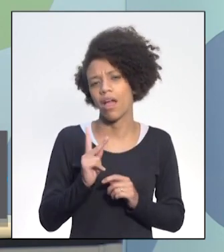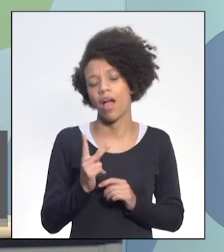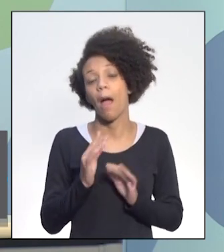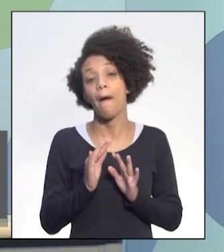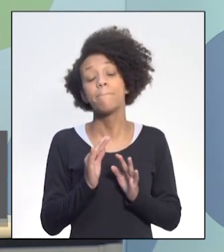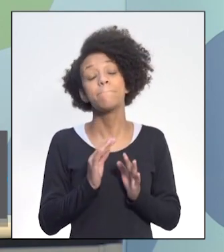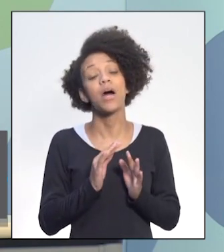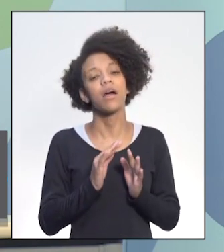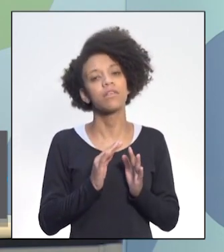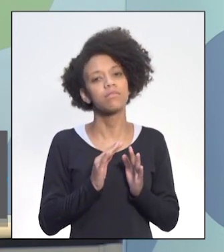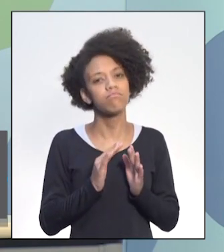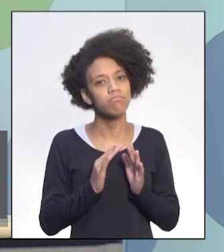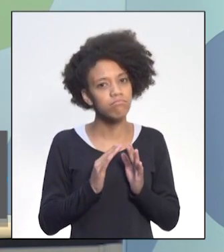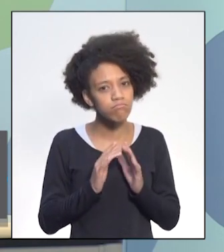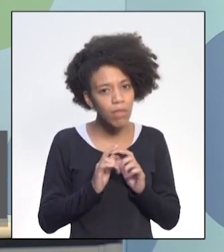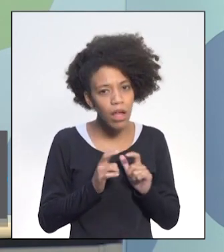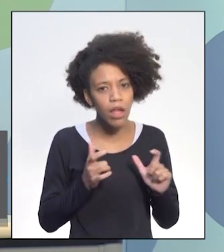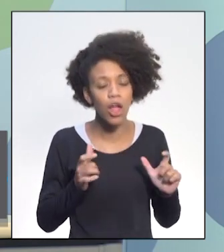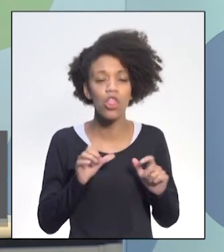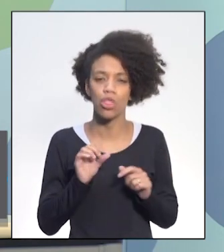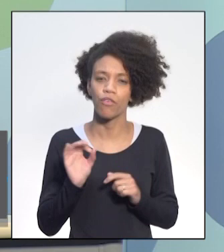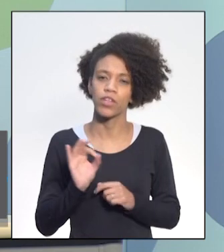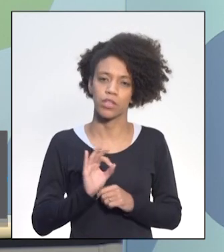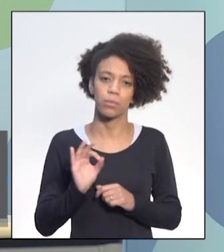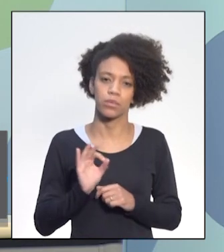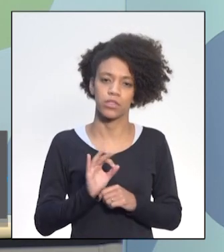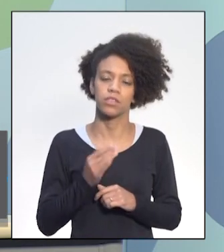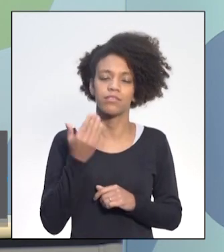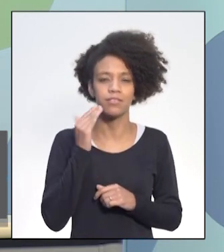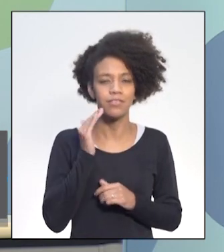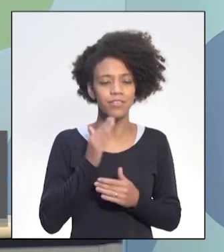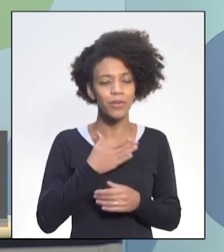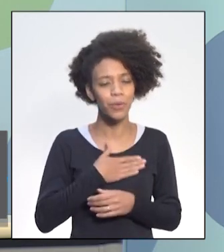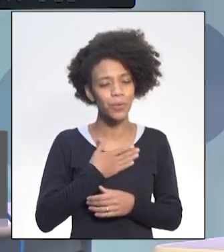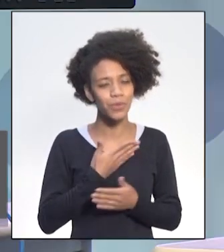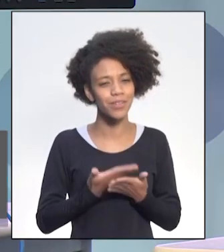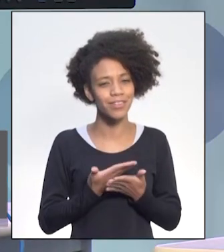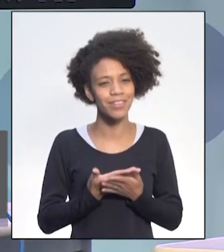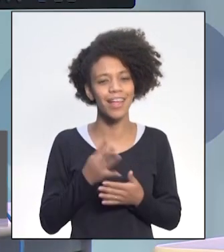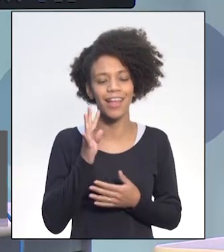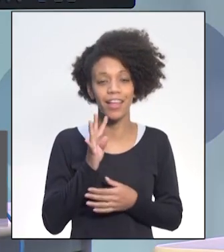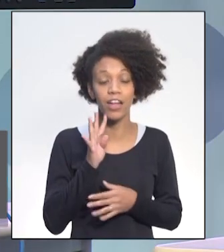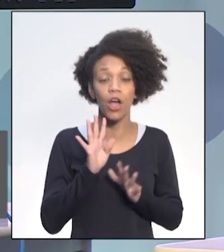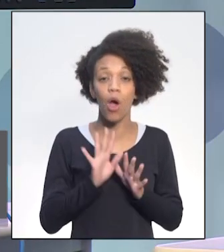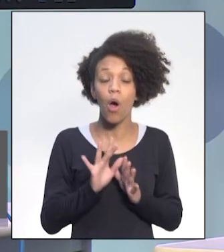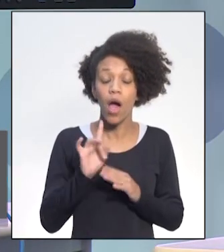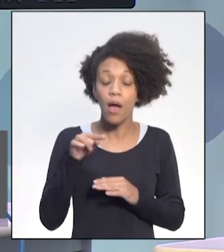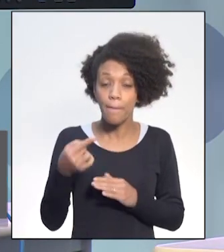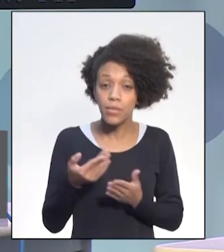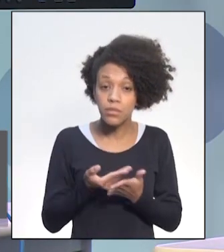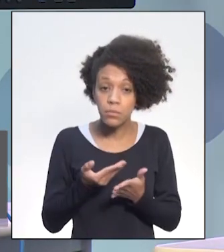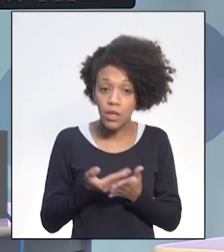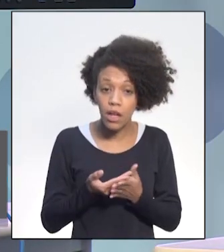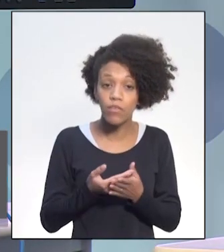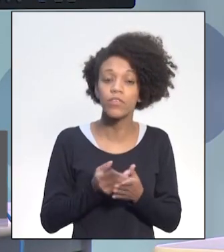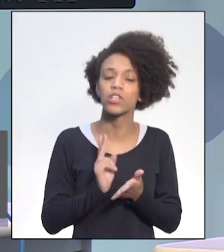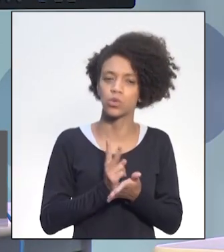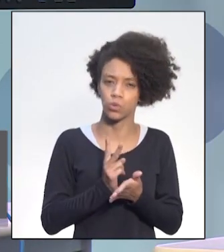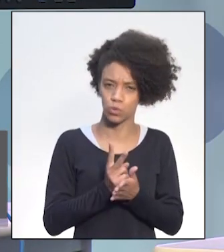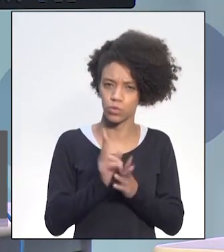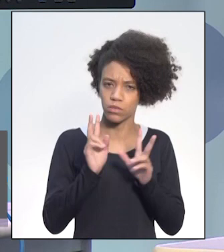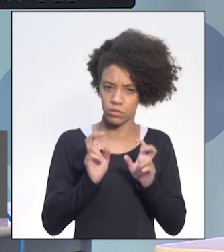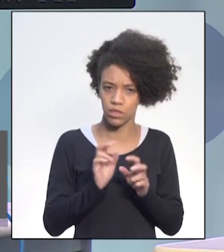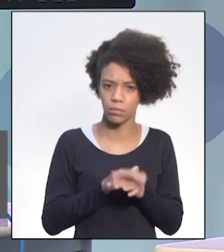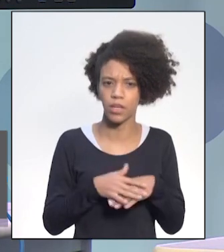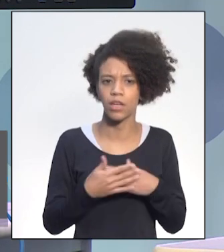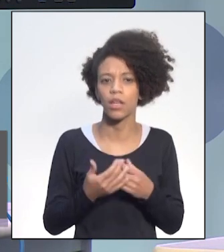grande maioria, a gente pode colocar que 90%, entendeu e gostou da aula. Ai, que legal, pessoal. Mas na próxima aula a gente vai dar continuidade nesse tema,